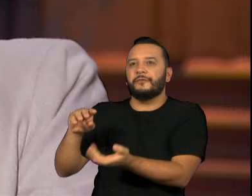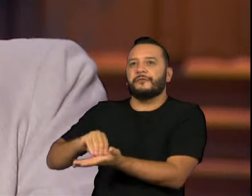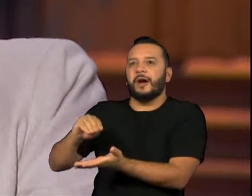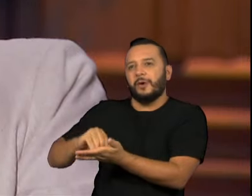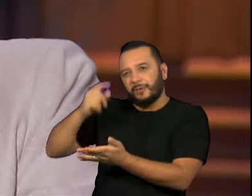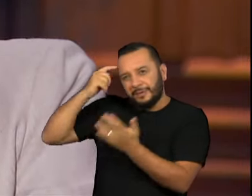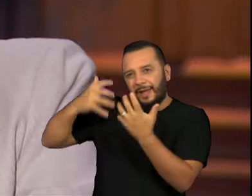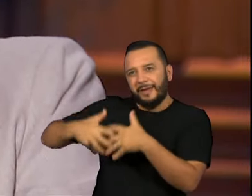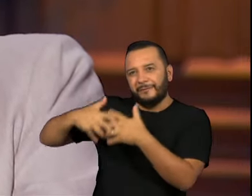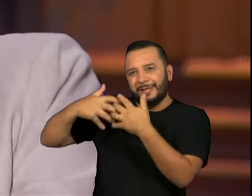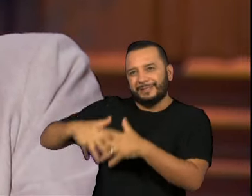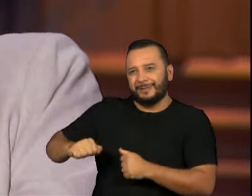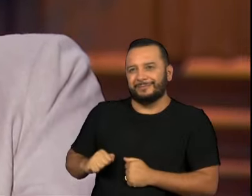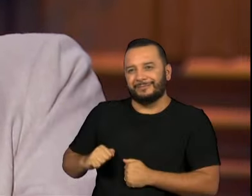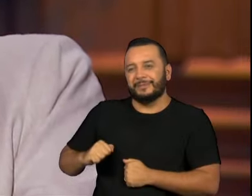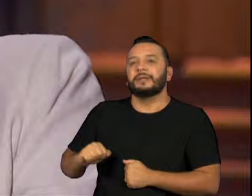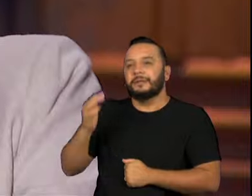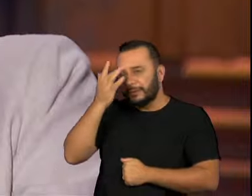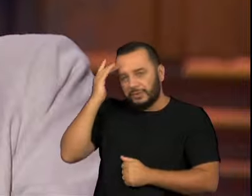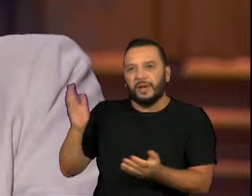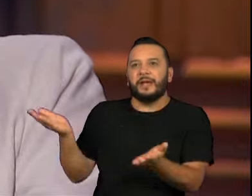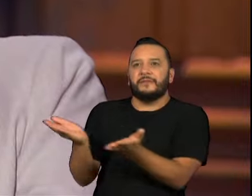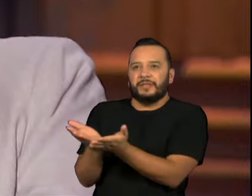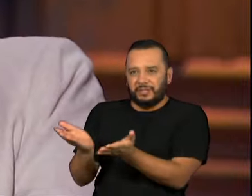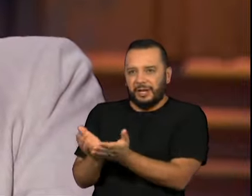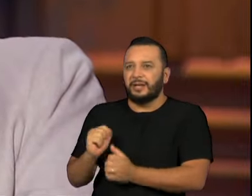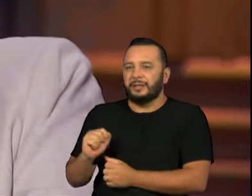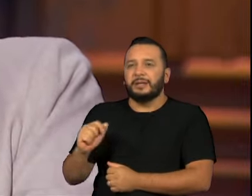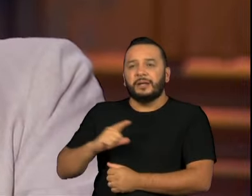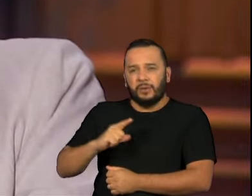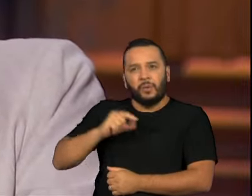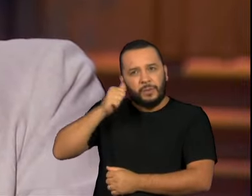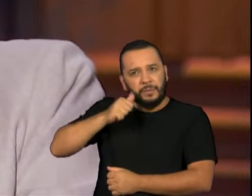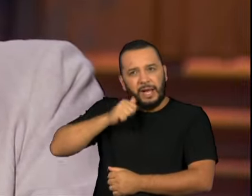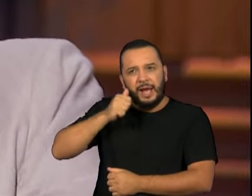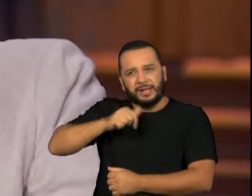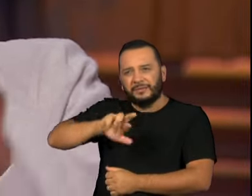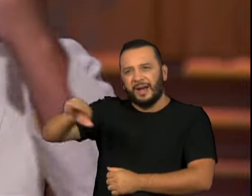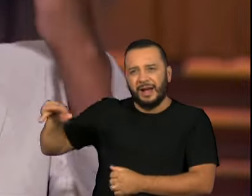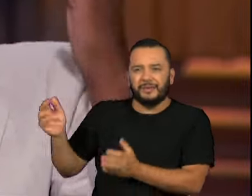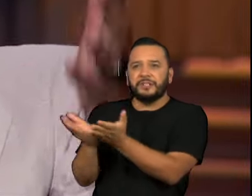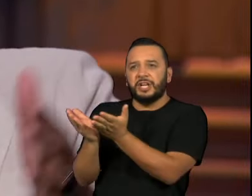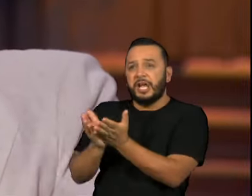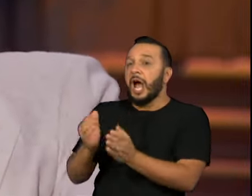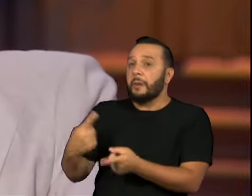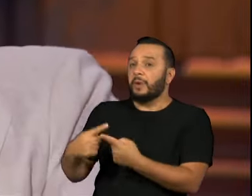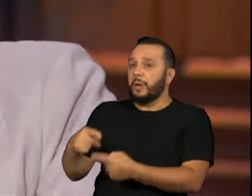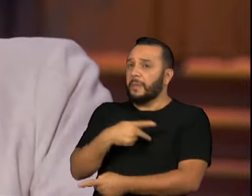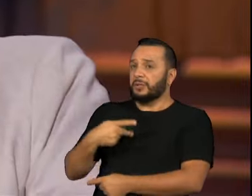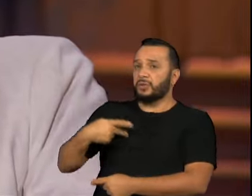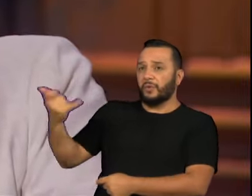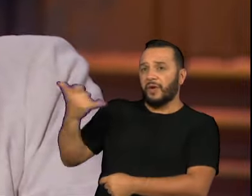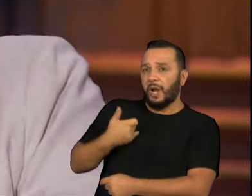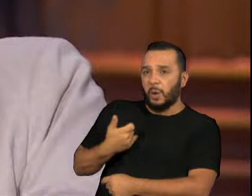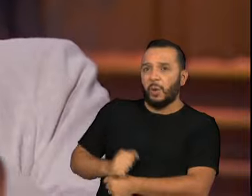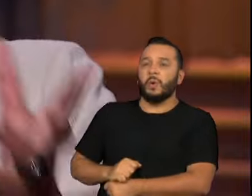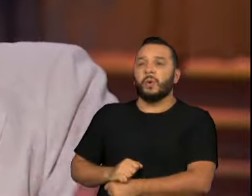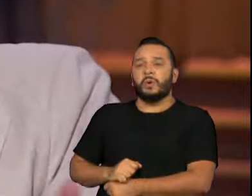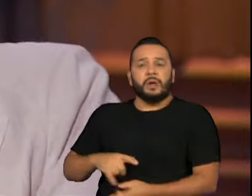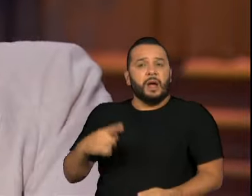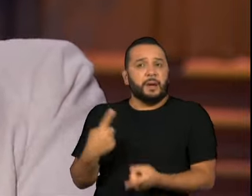furto de conversar com pessoas evangélicas Porque eu conheço muitas mulheres evangélicas que apoiaram porque o pastor falou isso E